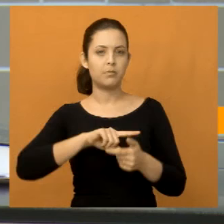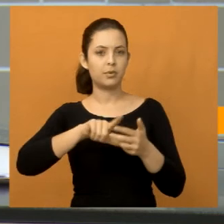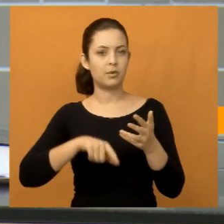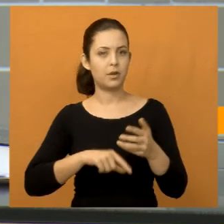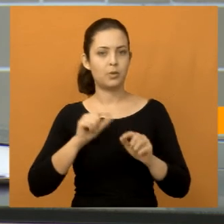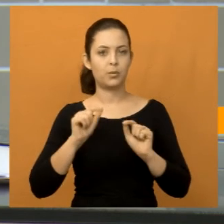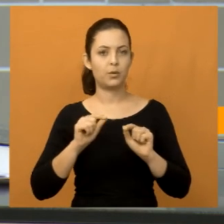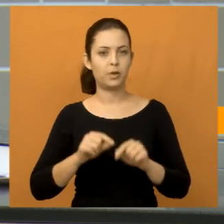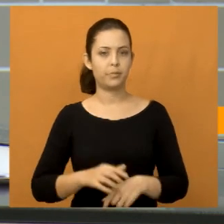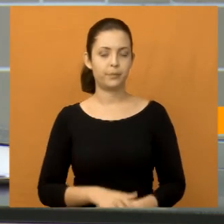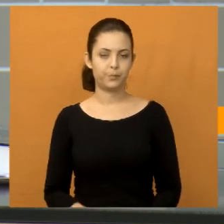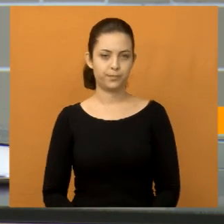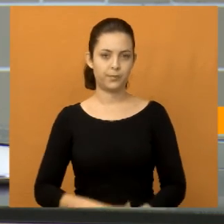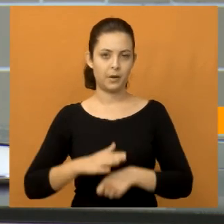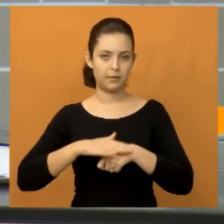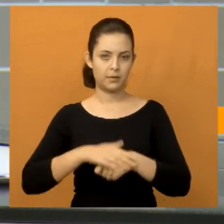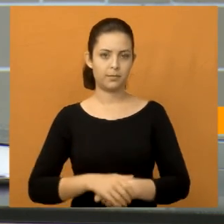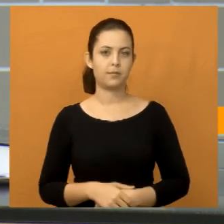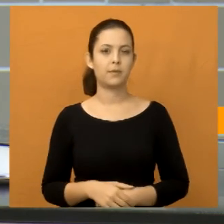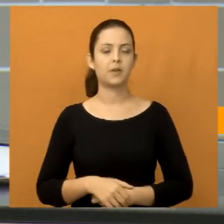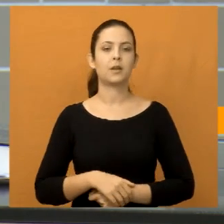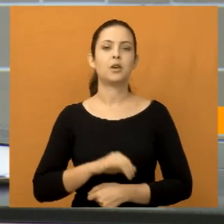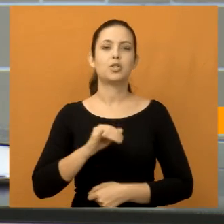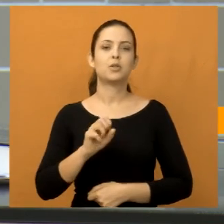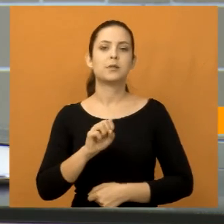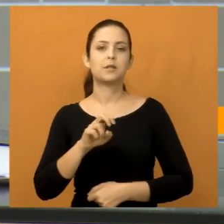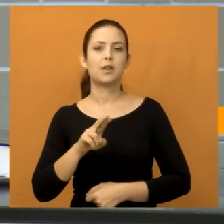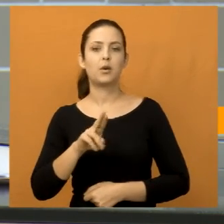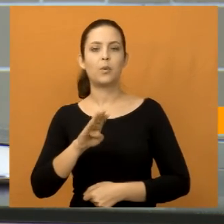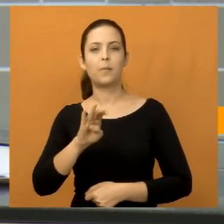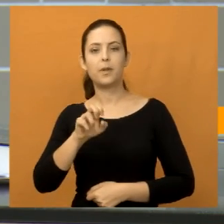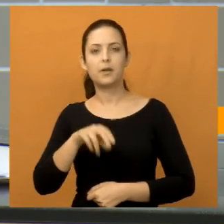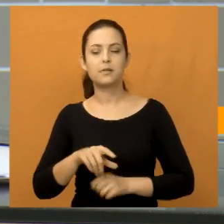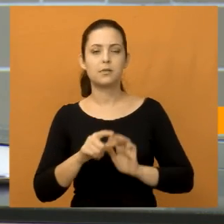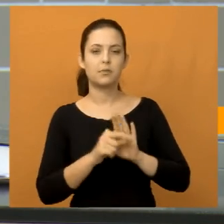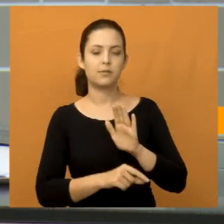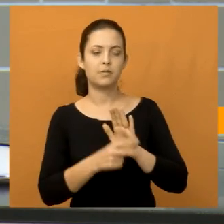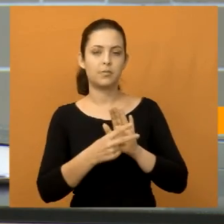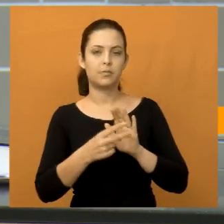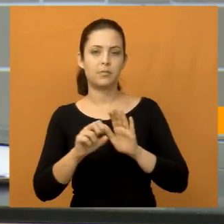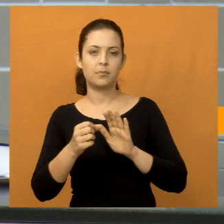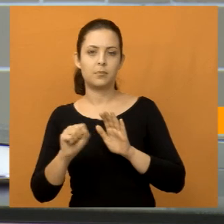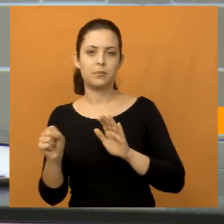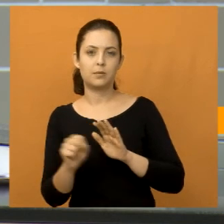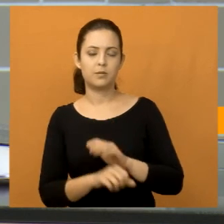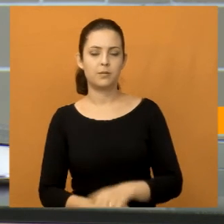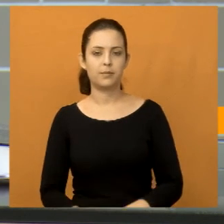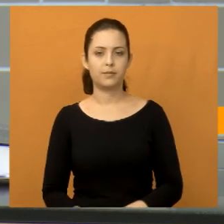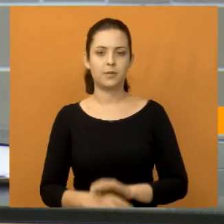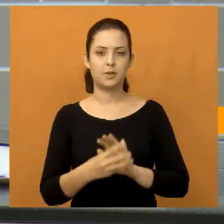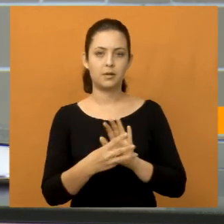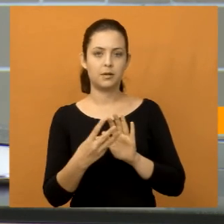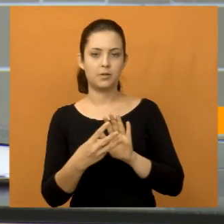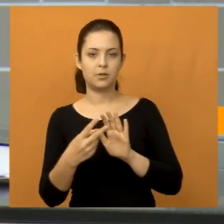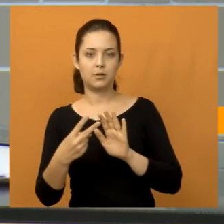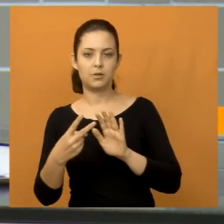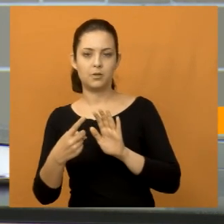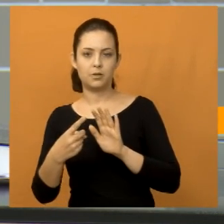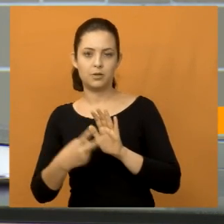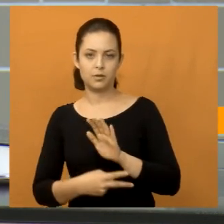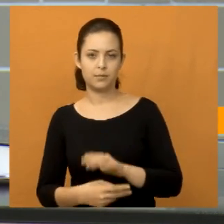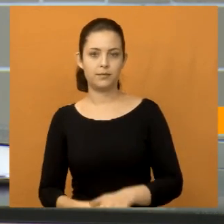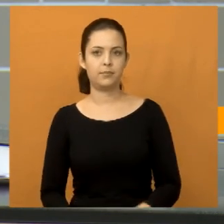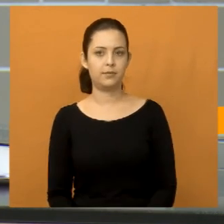condutas: José Rubens de Souza, artigos 288, 312